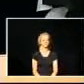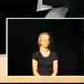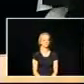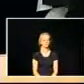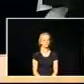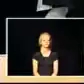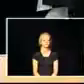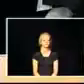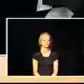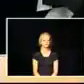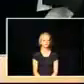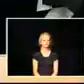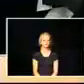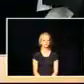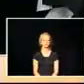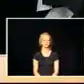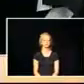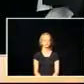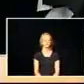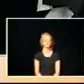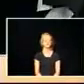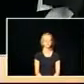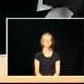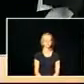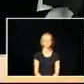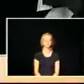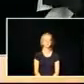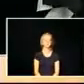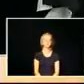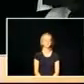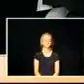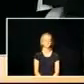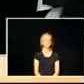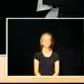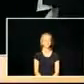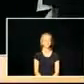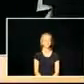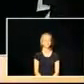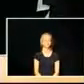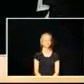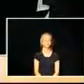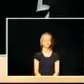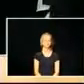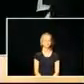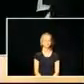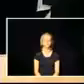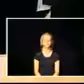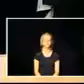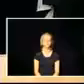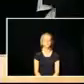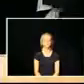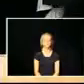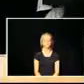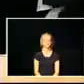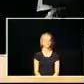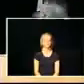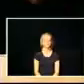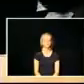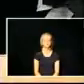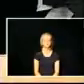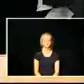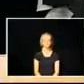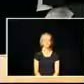Tem um projeto, inclusive, disse aos alunos do curso de arquitetura, que é a venda que a Câmara autorizou ano